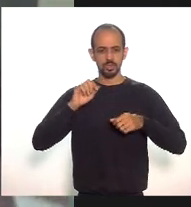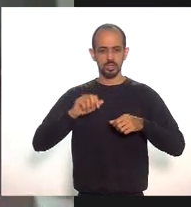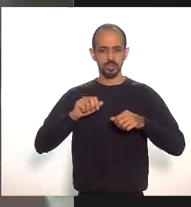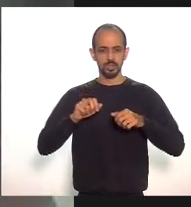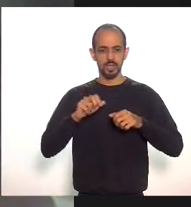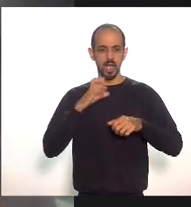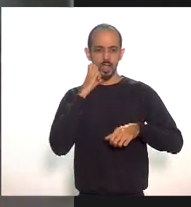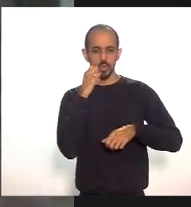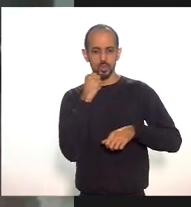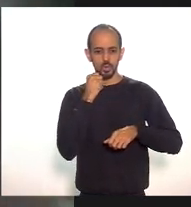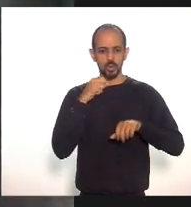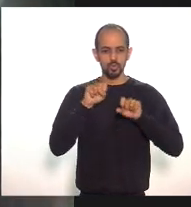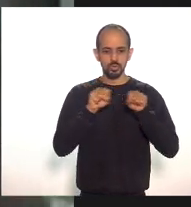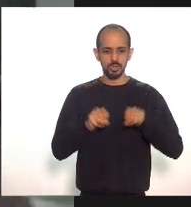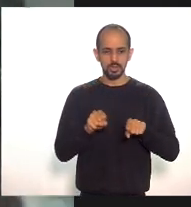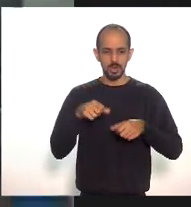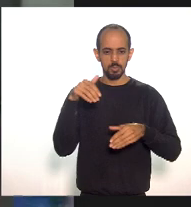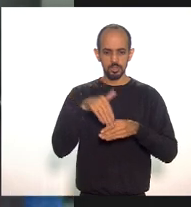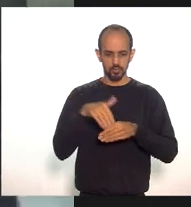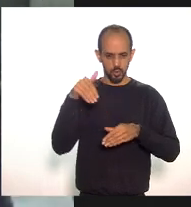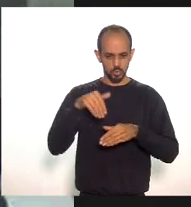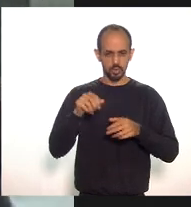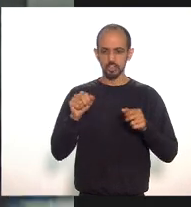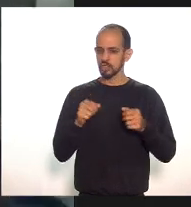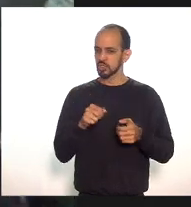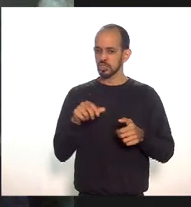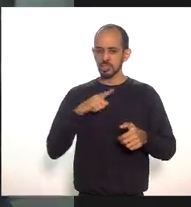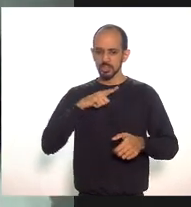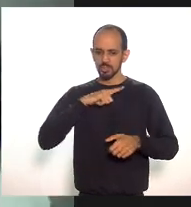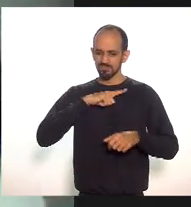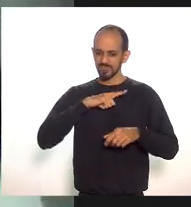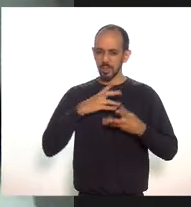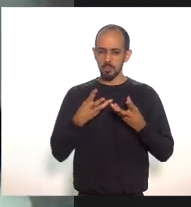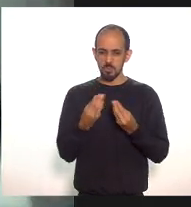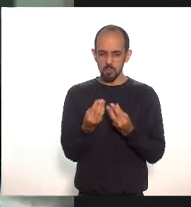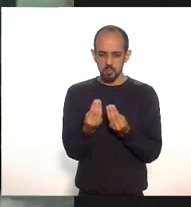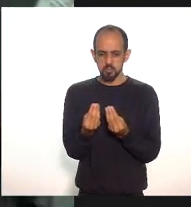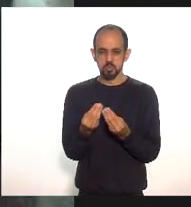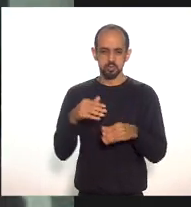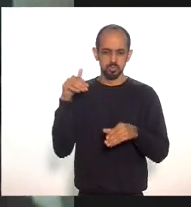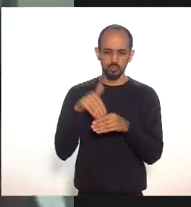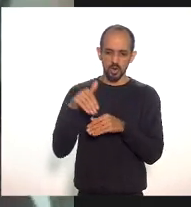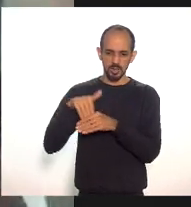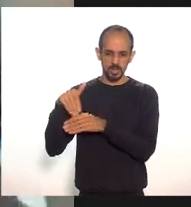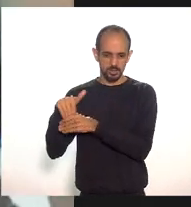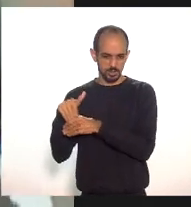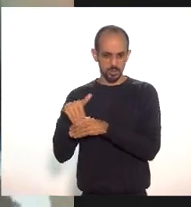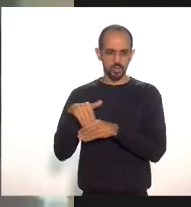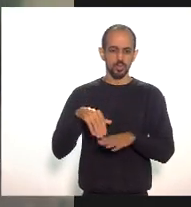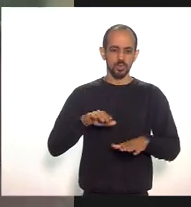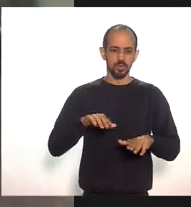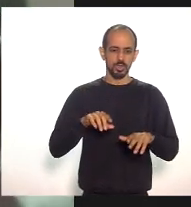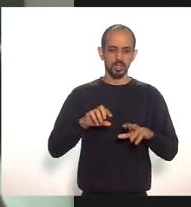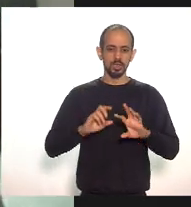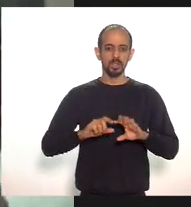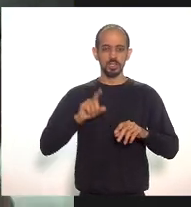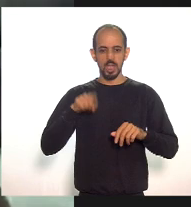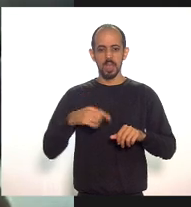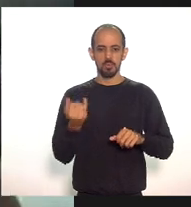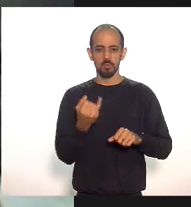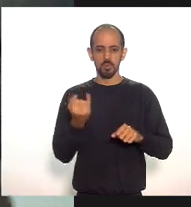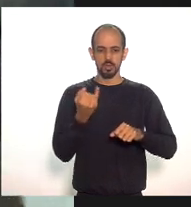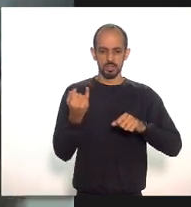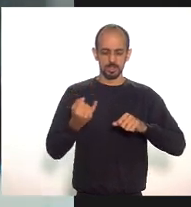nós tivemos uma produção Record Legislativa do ano passado e esse ano também em que Pese a todos os movimentos de